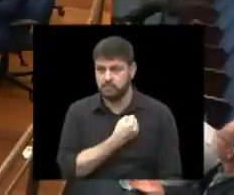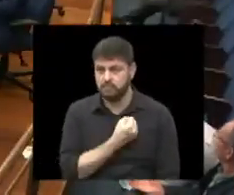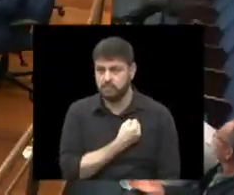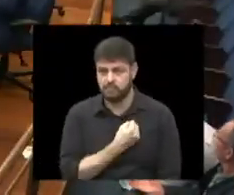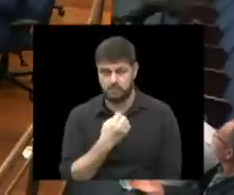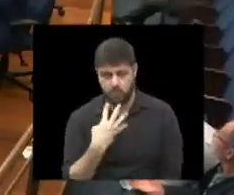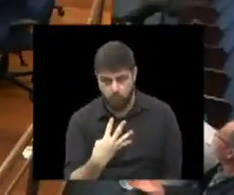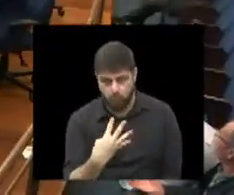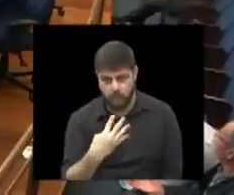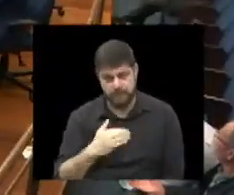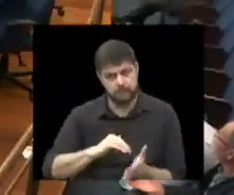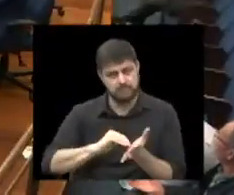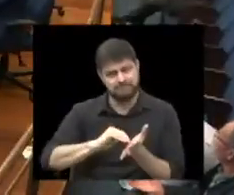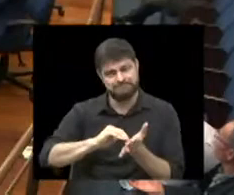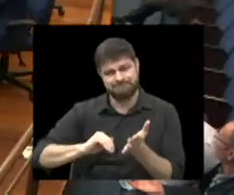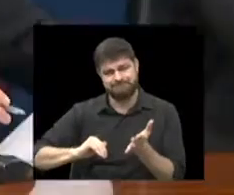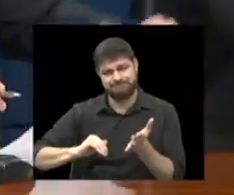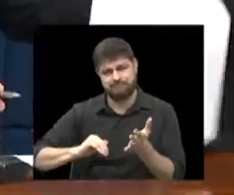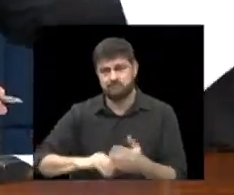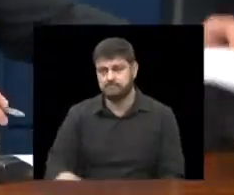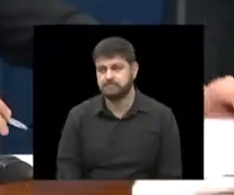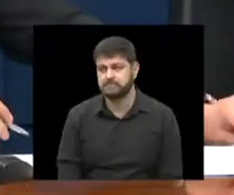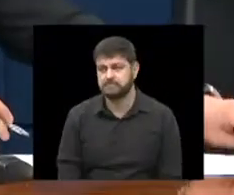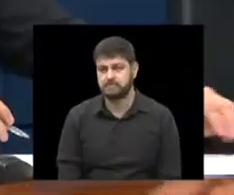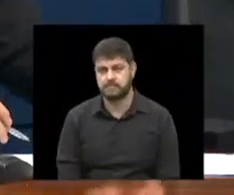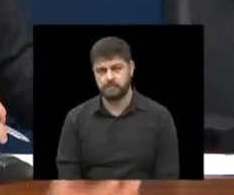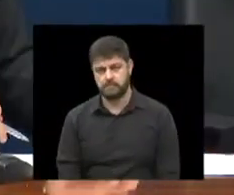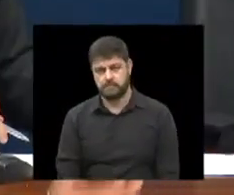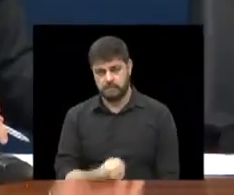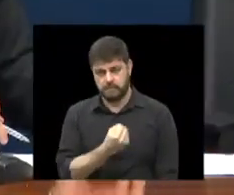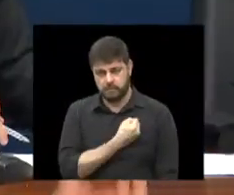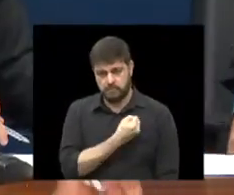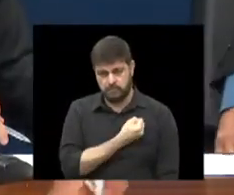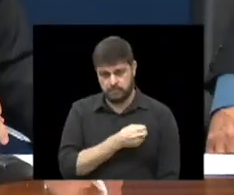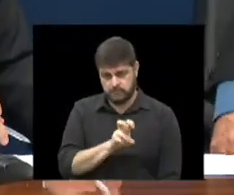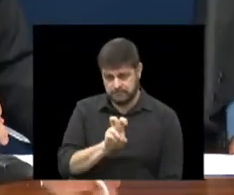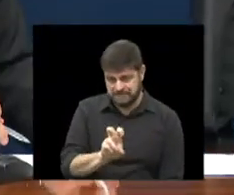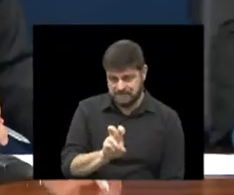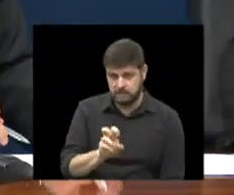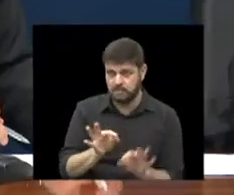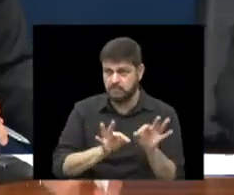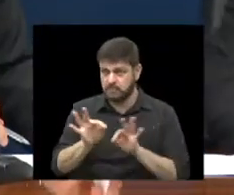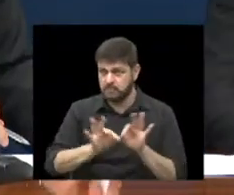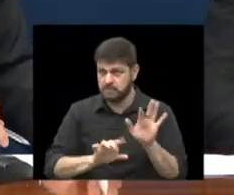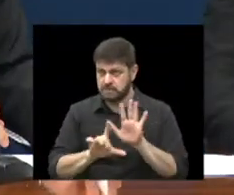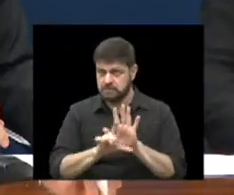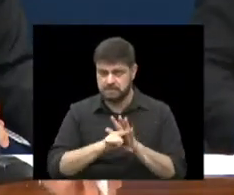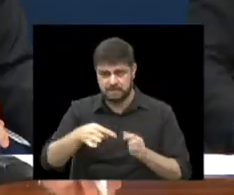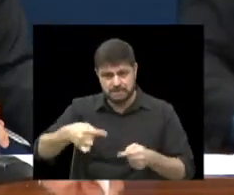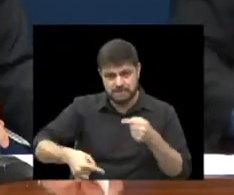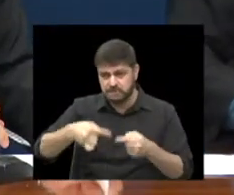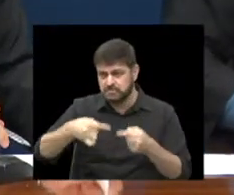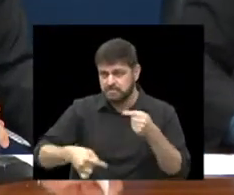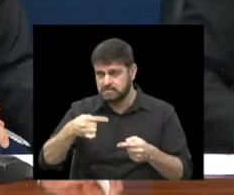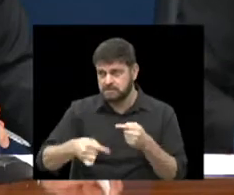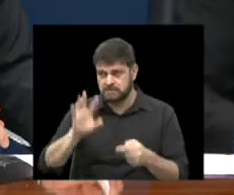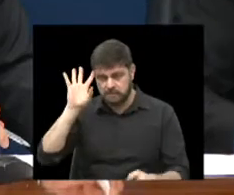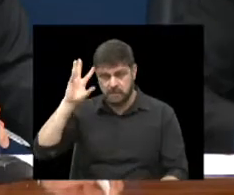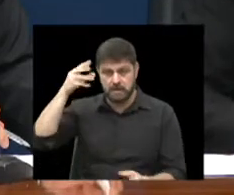urgência do item 4. Item 5, turno único, discussão e votação. Projeto de